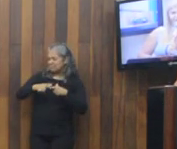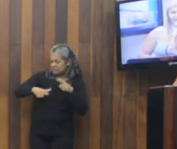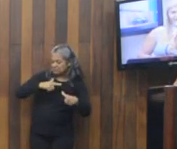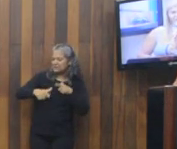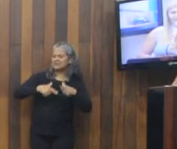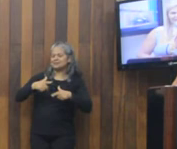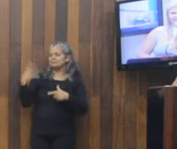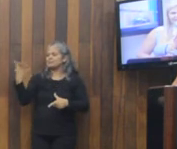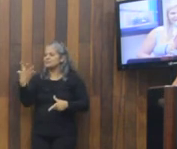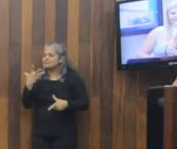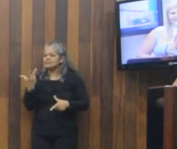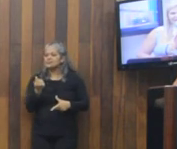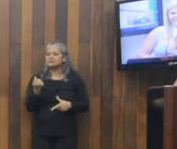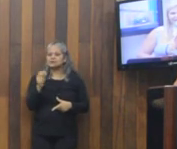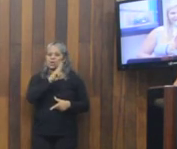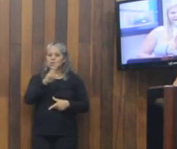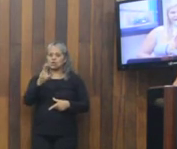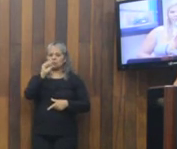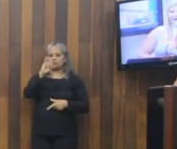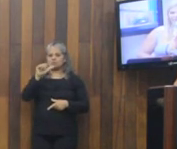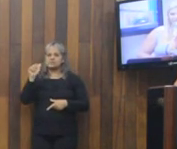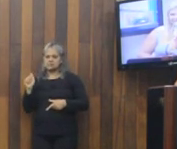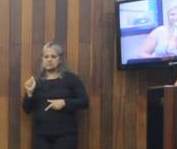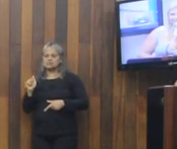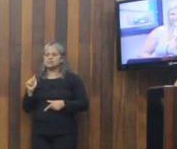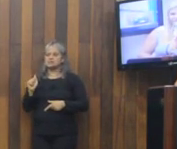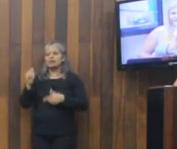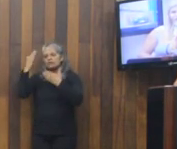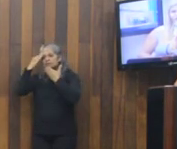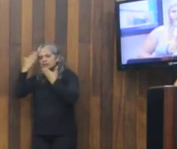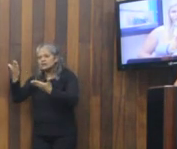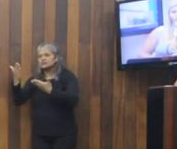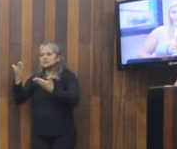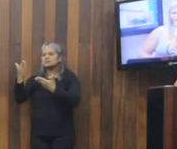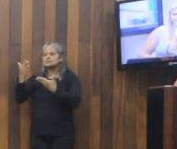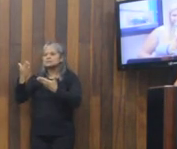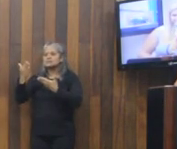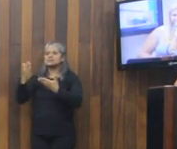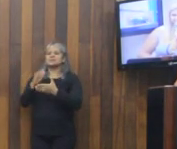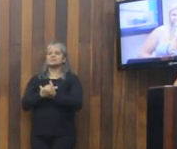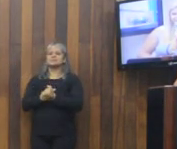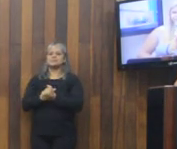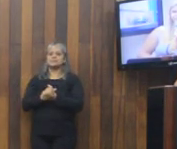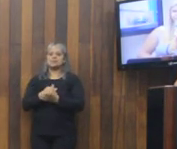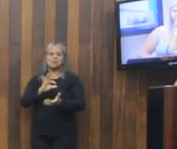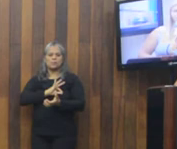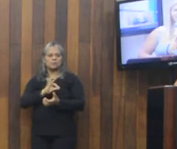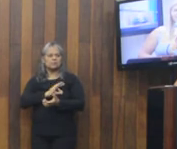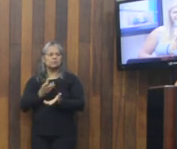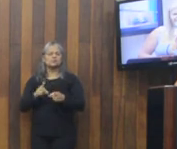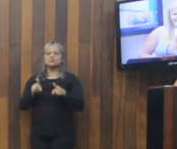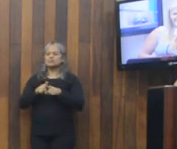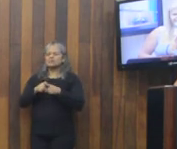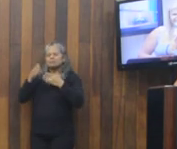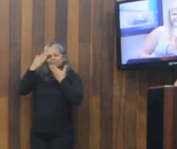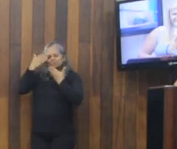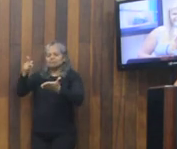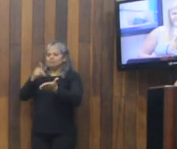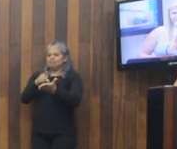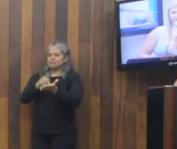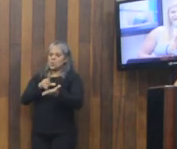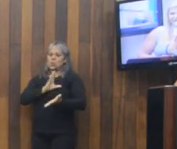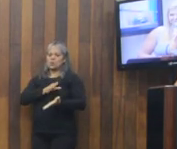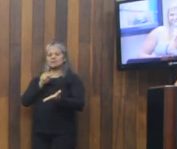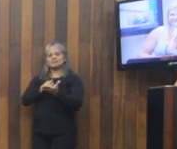maravilhoso. Em nome da CIA, agradecer também à Guarda Municipal. Em nome do Jorge Marge, eu deixo aqui os meus sinceros